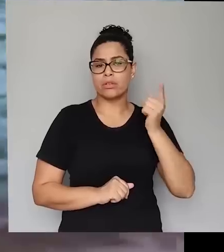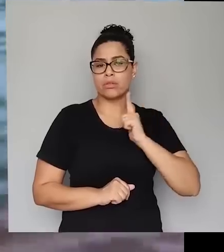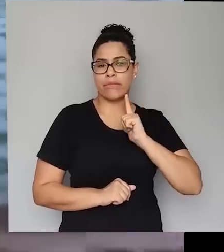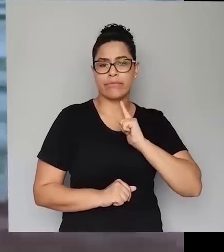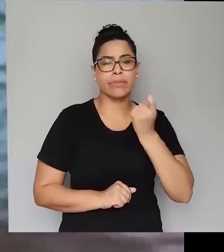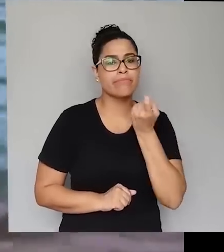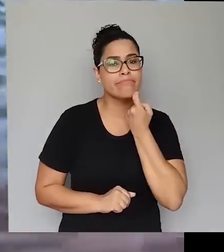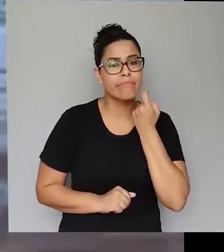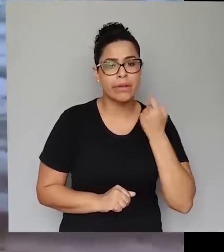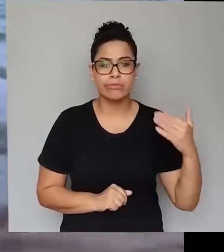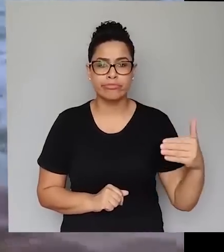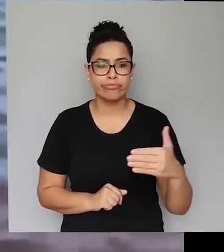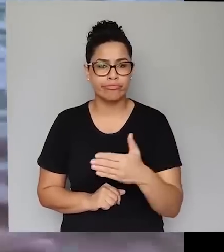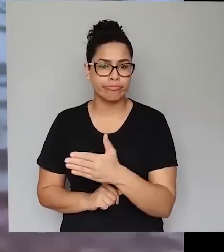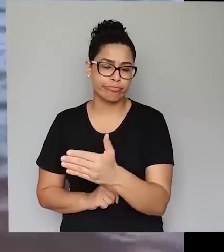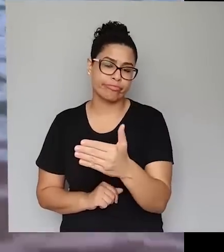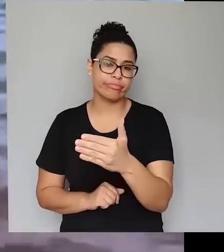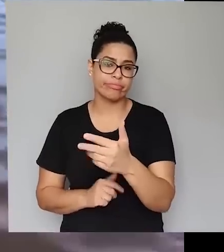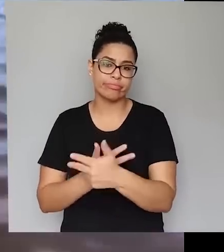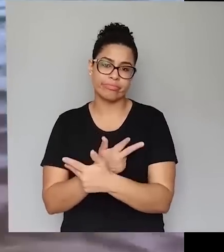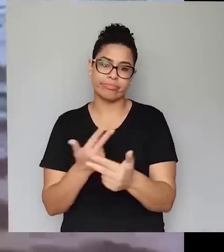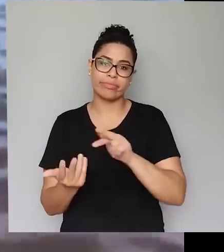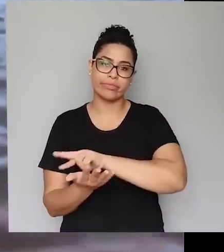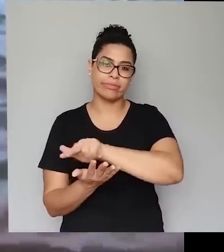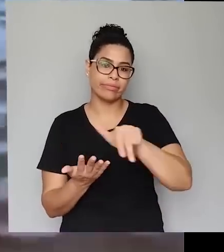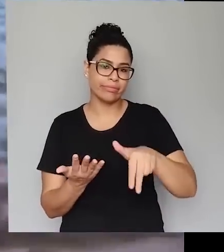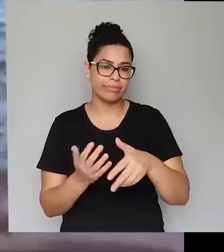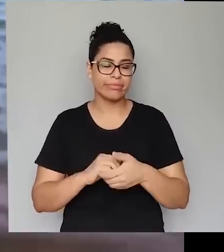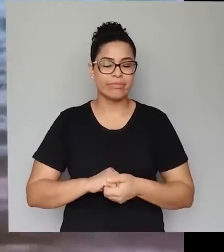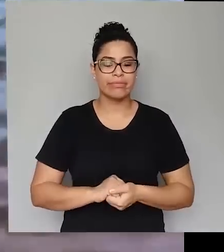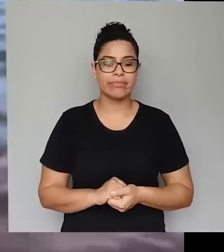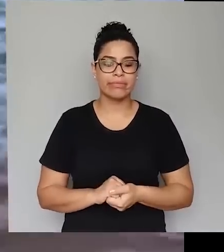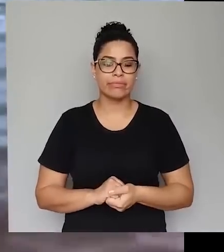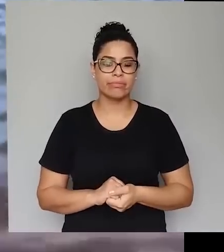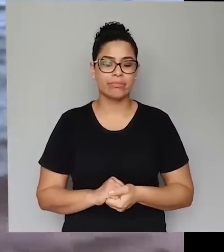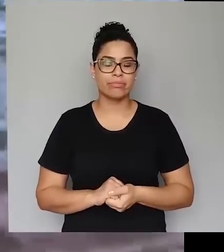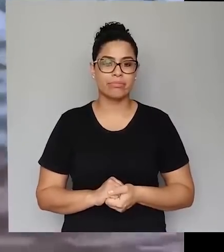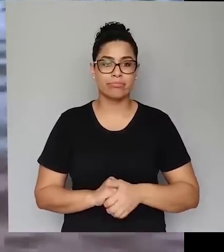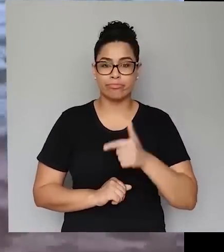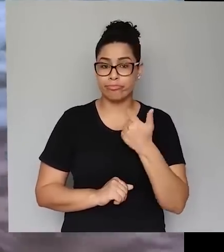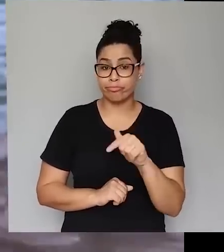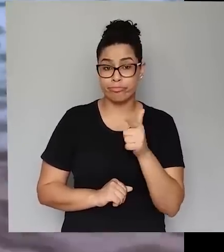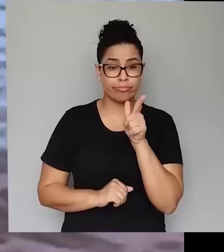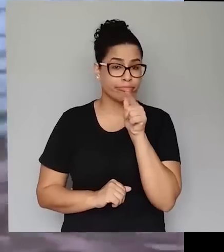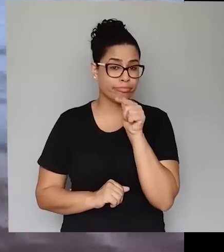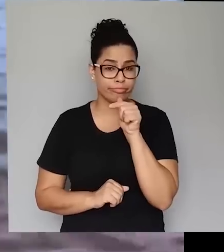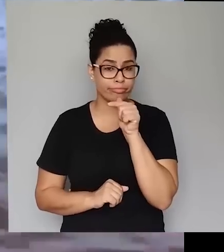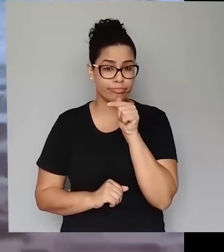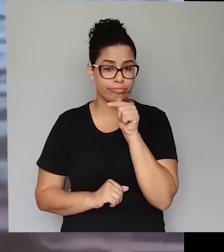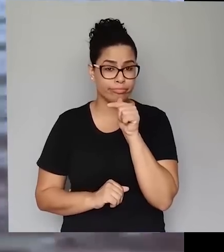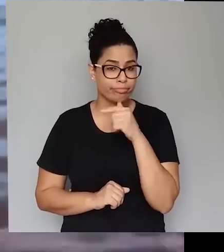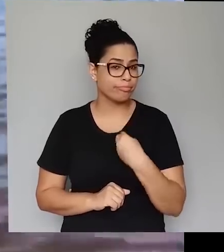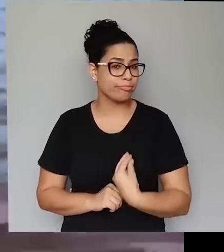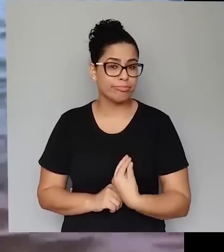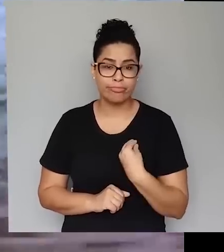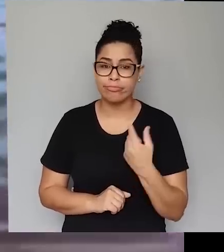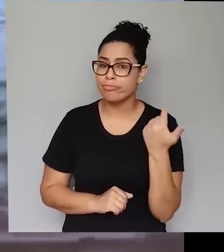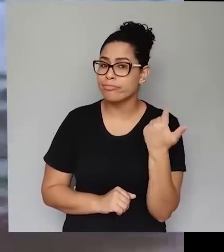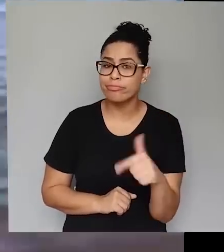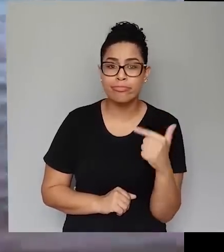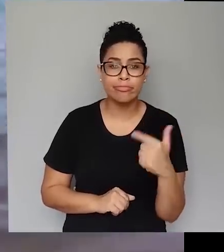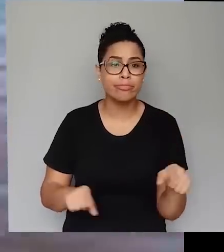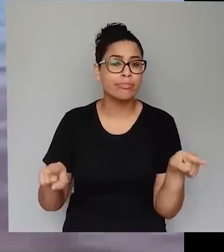fish and very clean. No water, no life. Sem água não existe